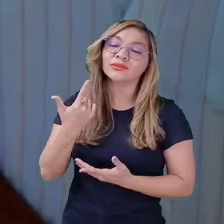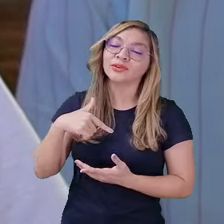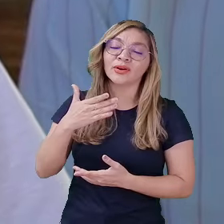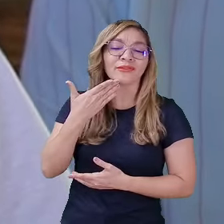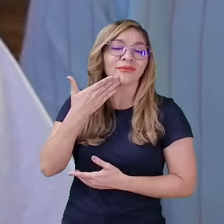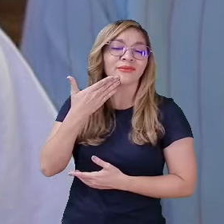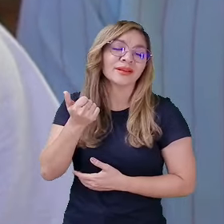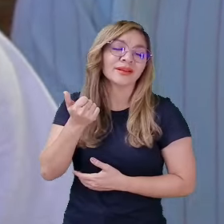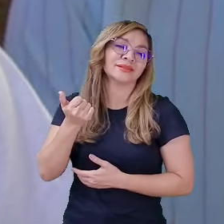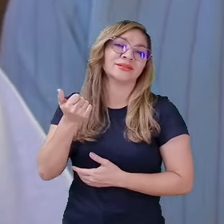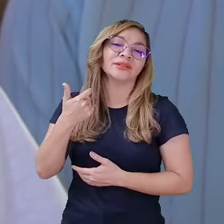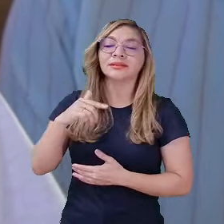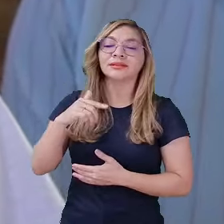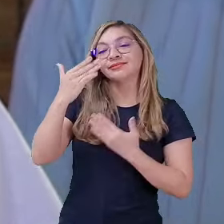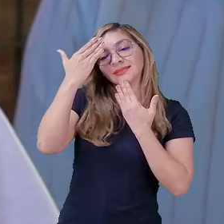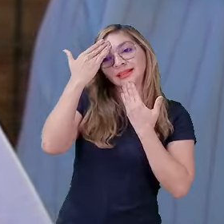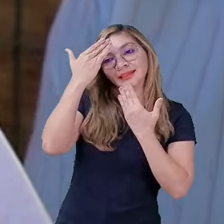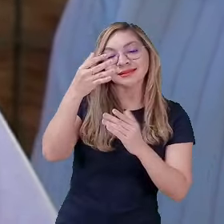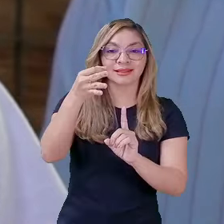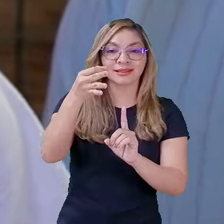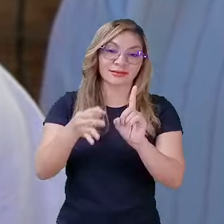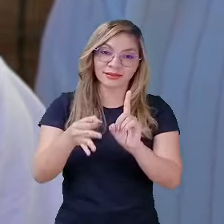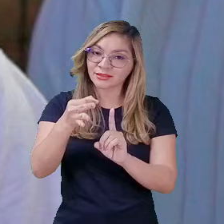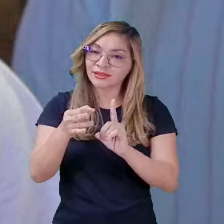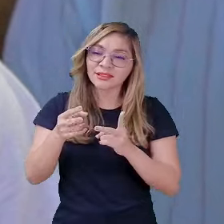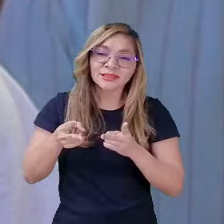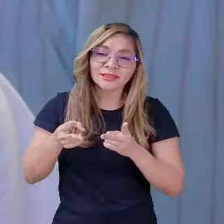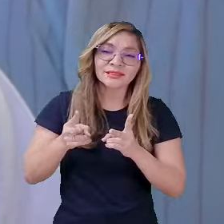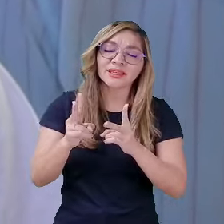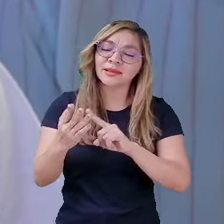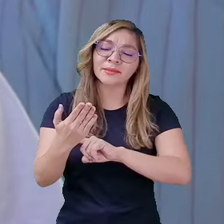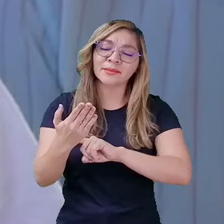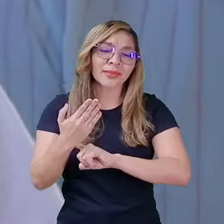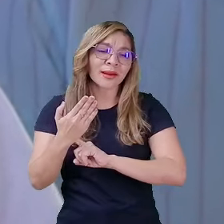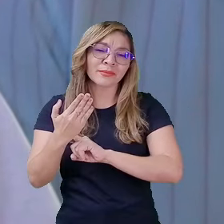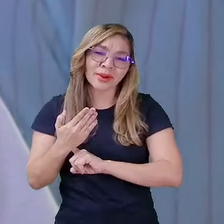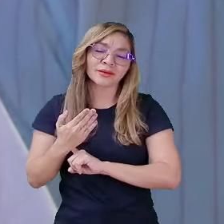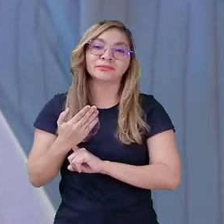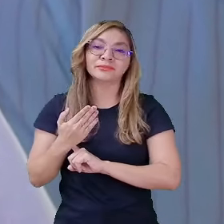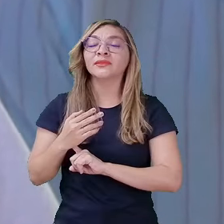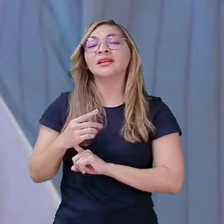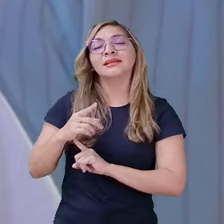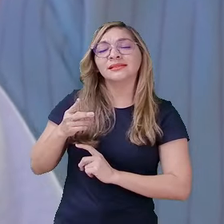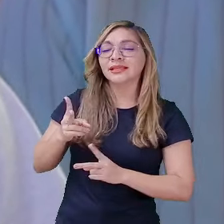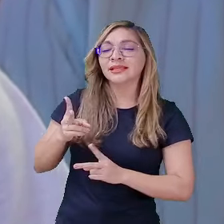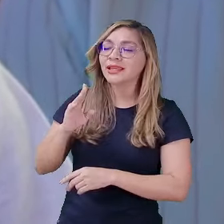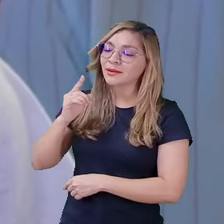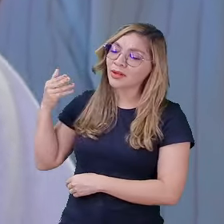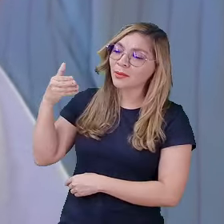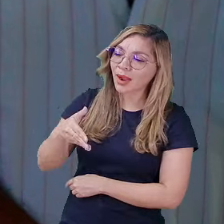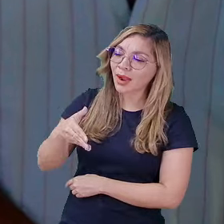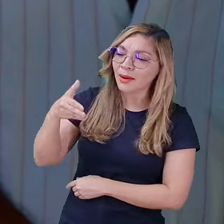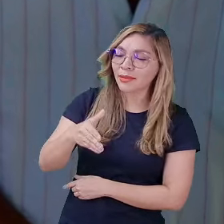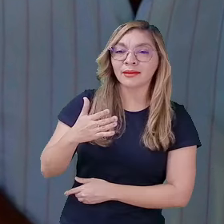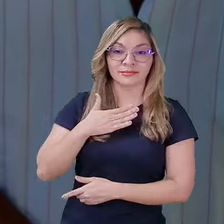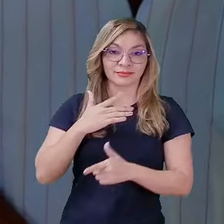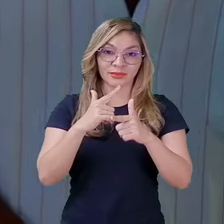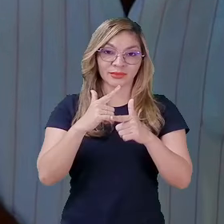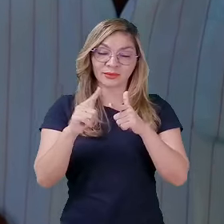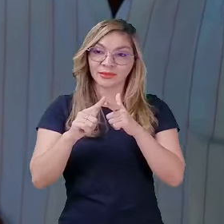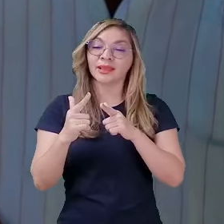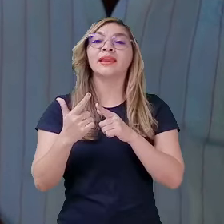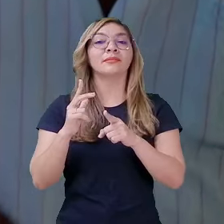fácil. Aí queria agradecer ao TEJAP, né? Porque sempre estão me ajudando já. Toda vez que eu venho, eles procuram resolver meus problemas. O pessoal do